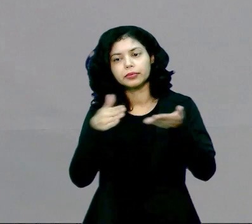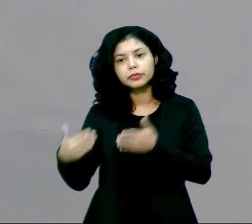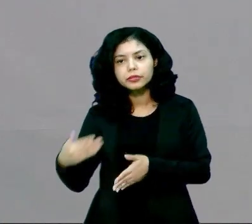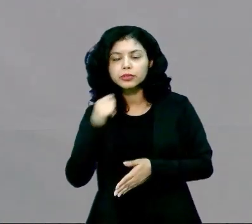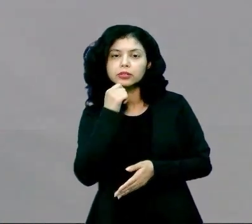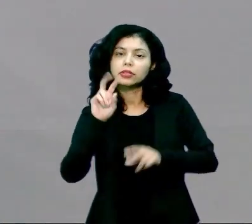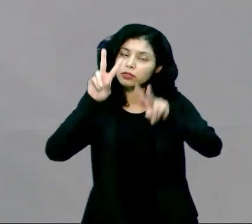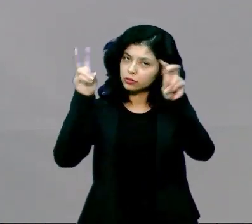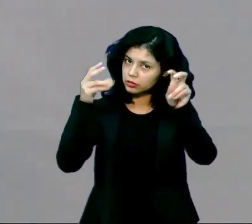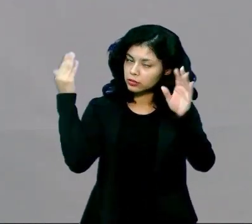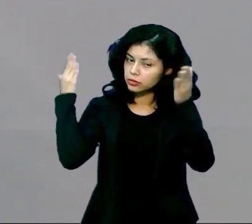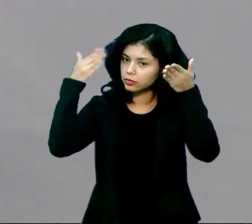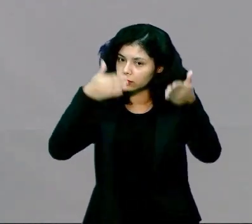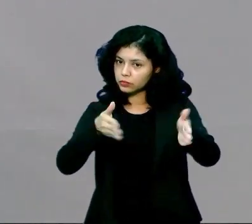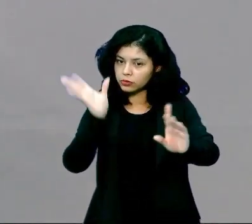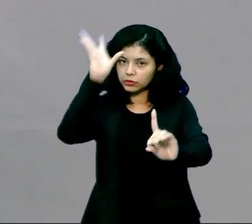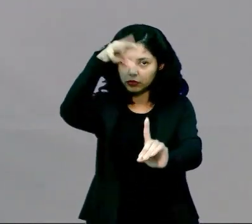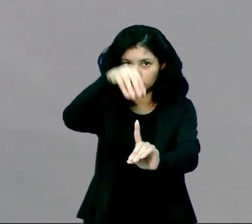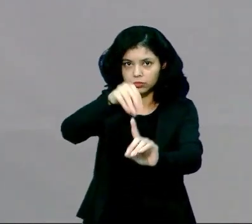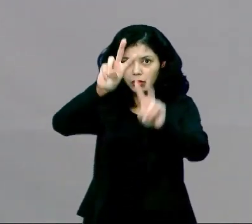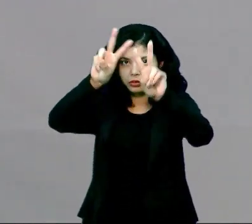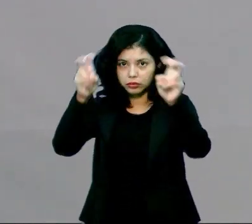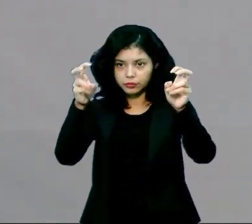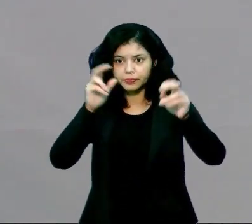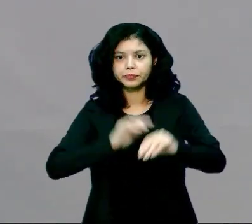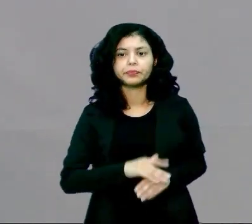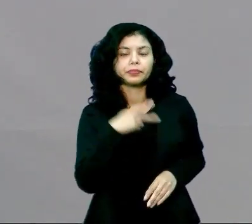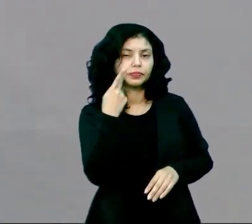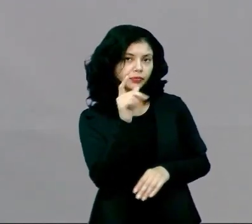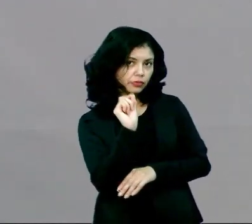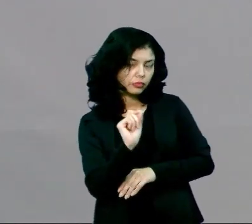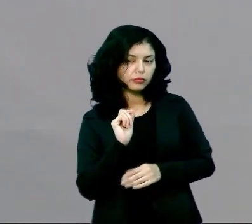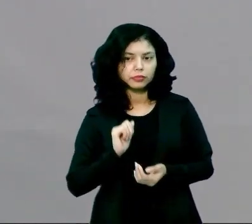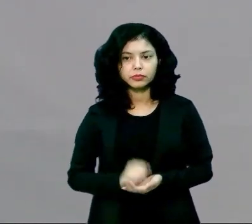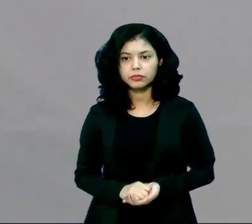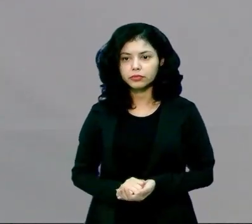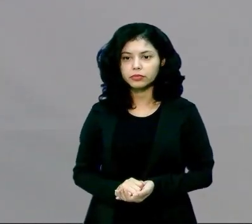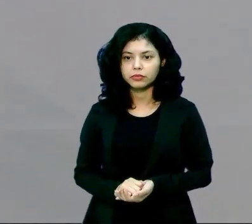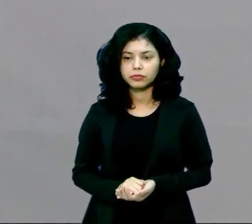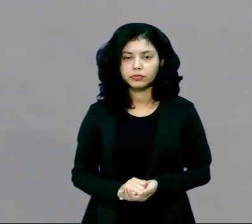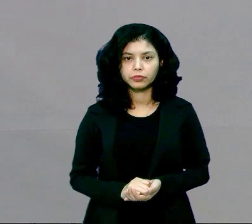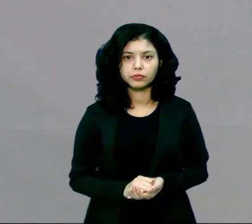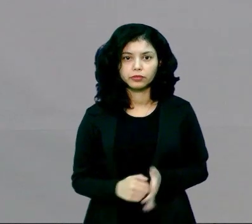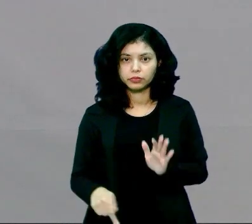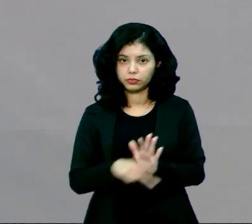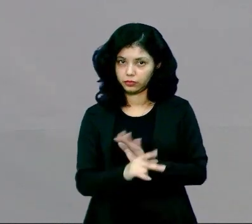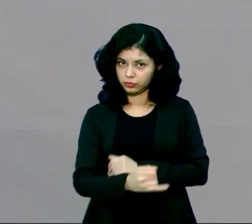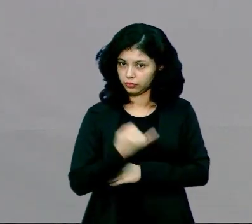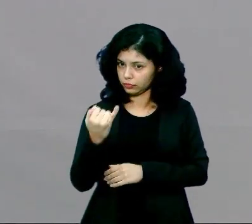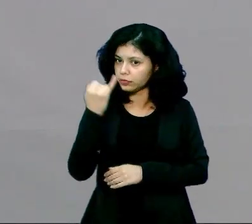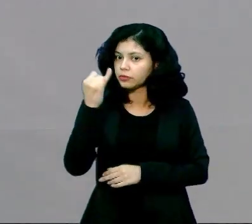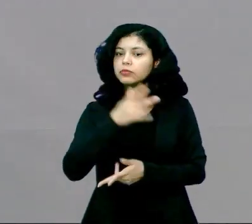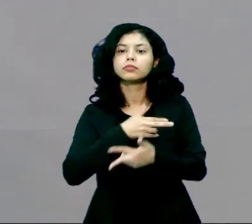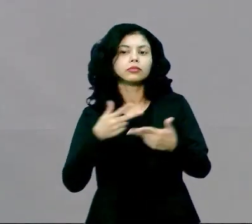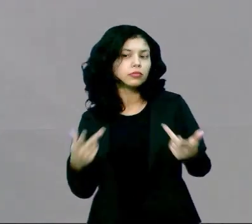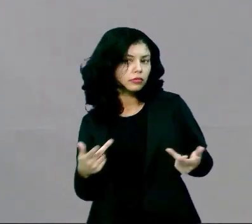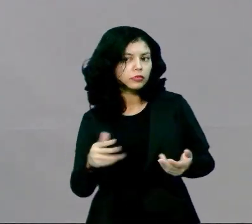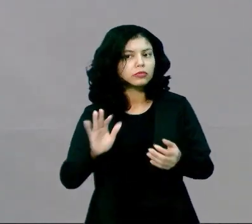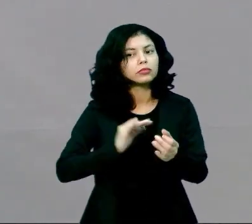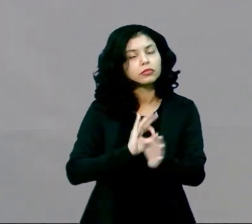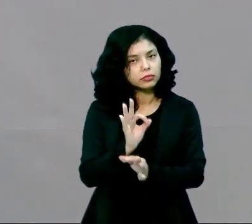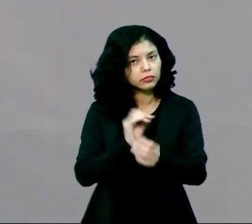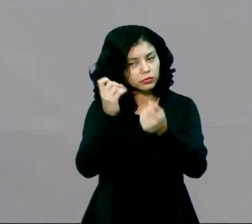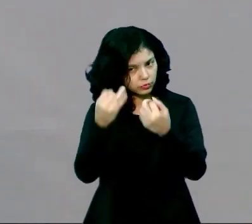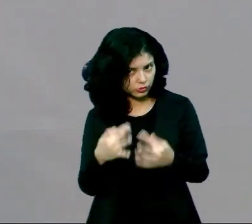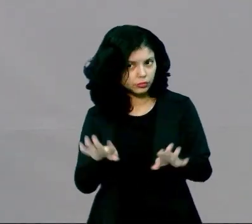daquela temática central ali. Então, aquilo está sendo falado, aquela é a principal coisa que está sendo